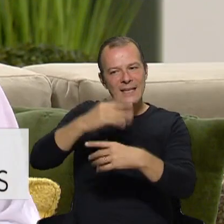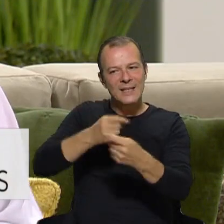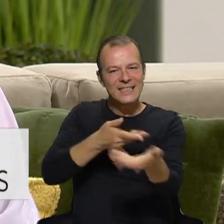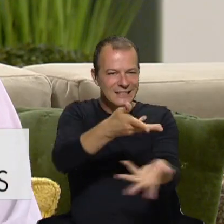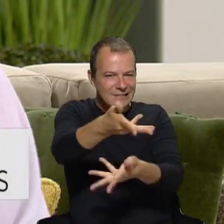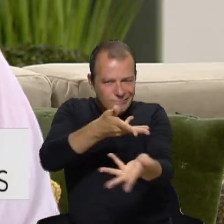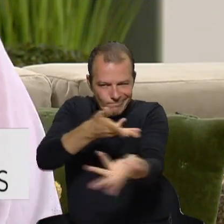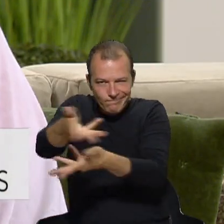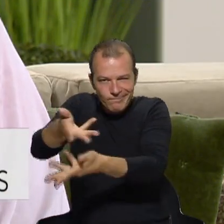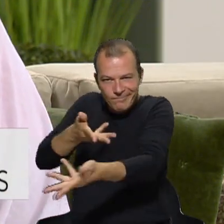Que giro.